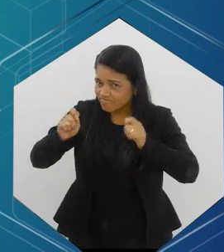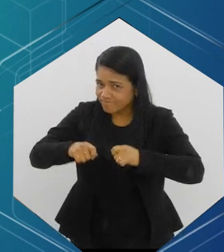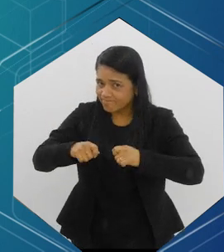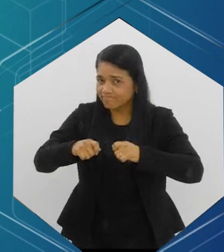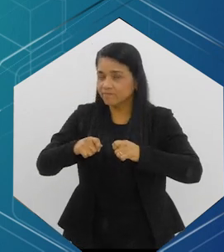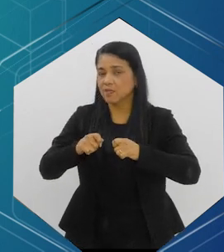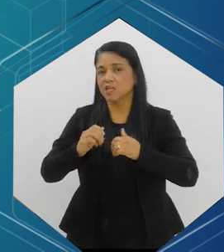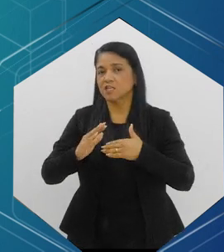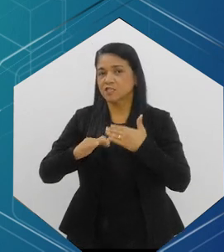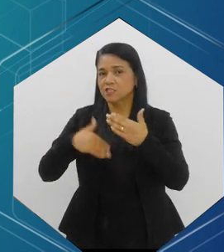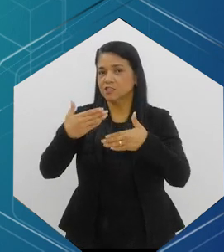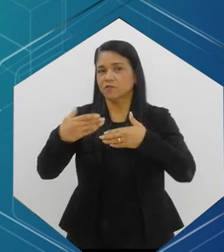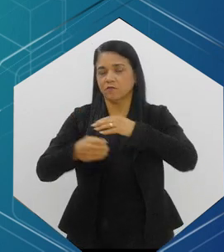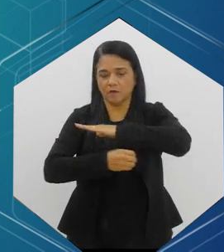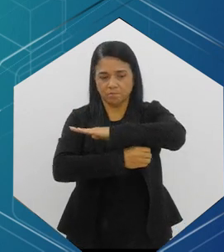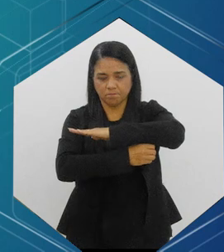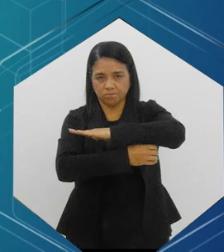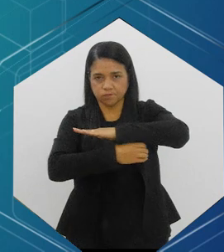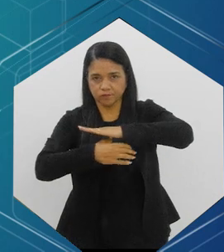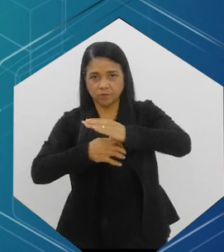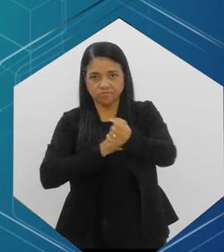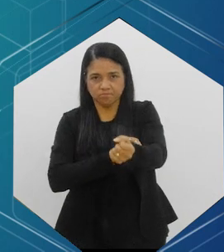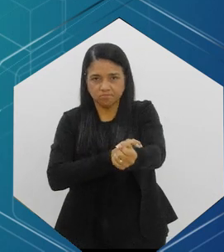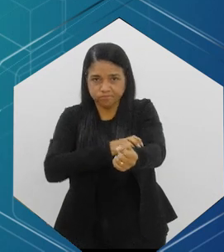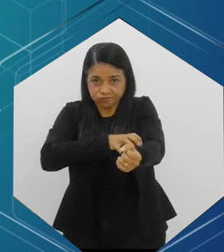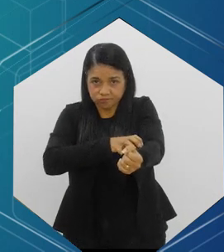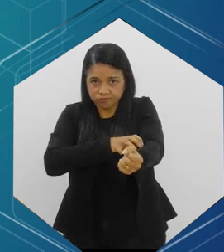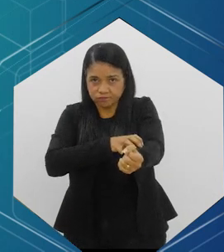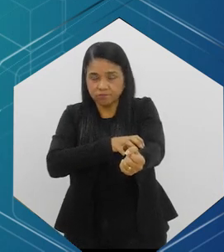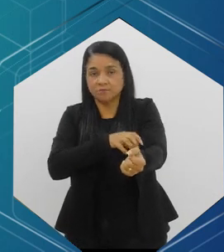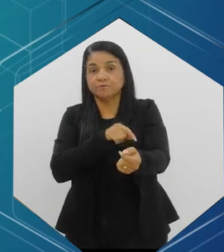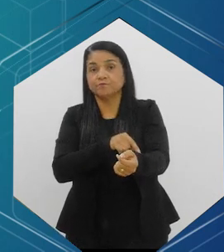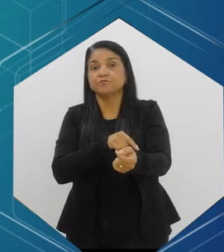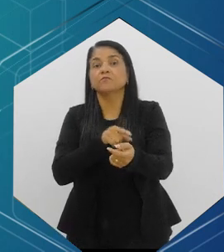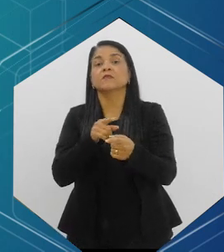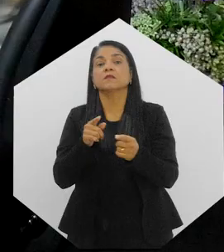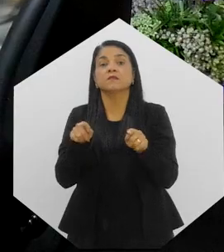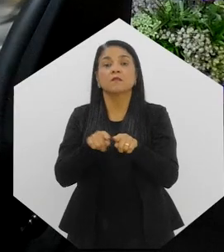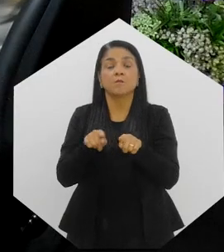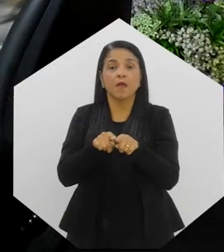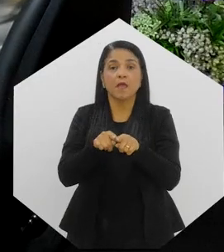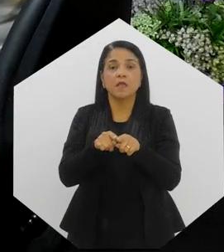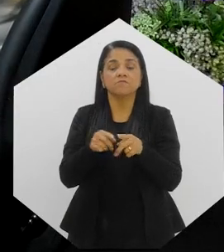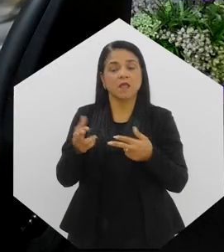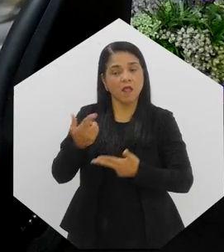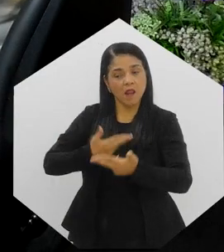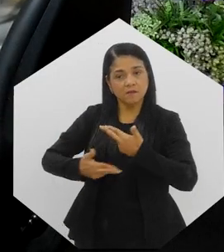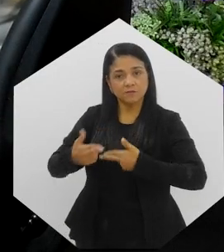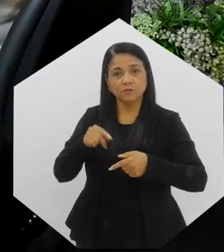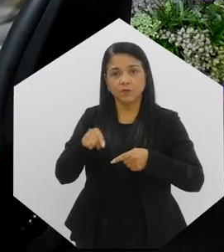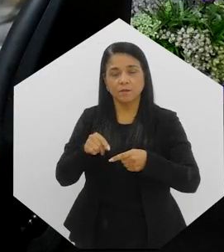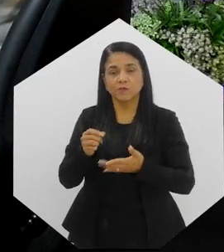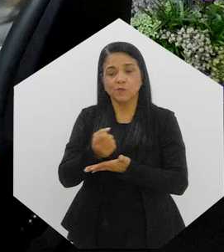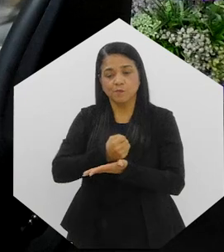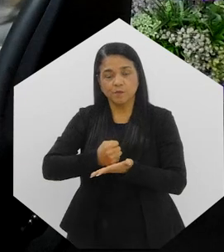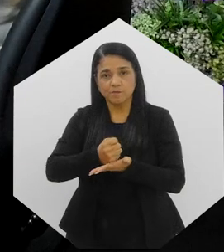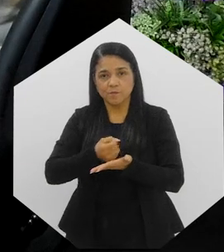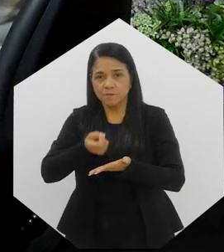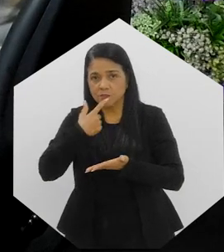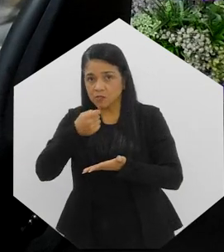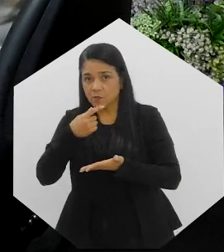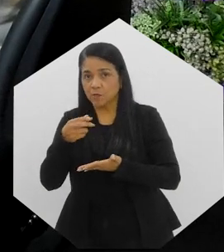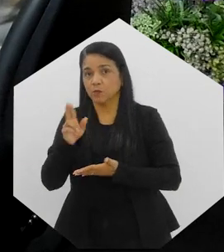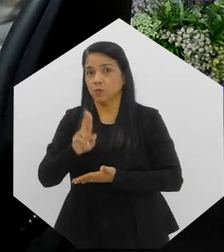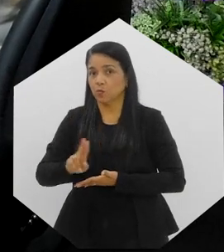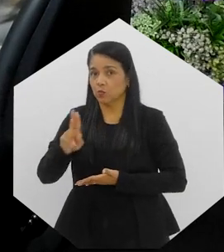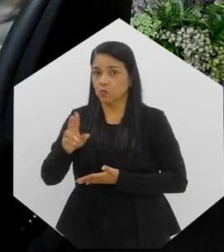possibilidades de desenvolver um processo trombótico, que também está muito relacionado com o uso de alguns medicamentos, em especial